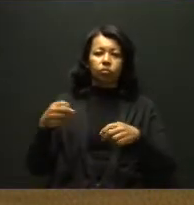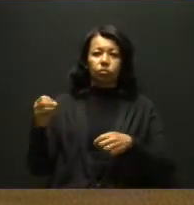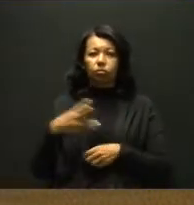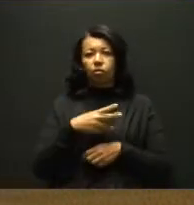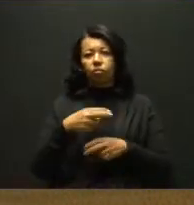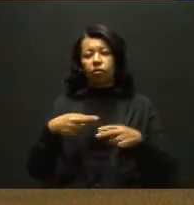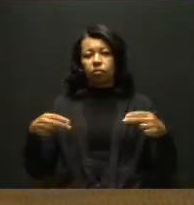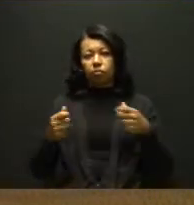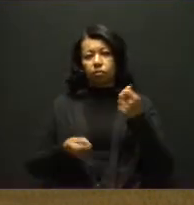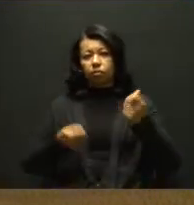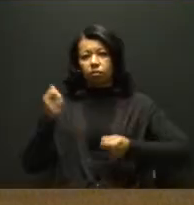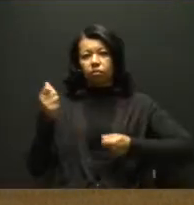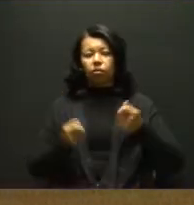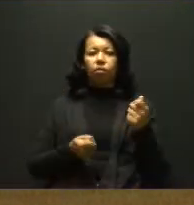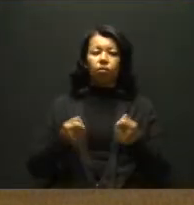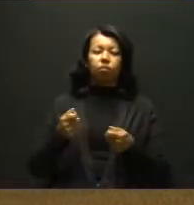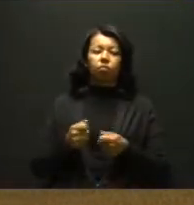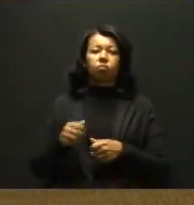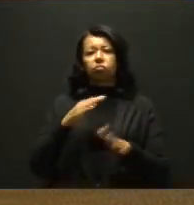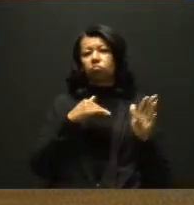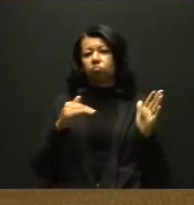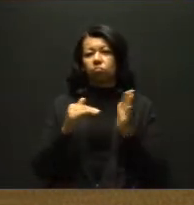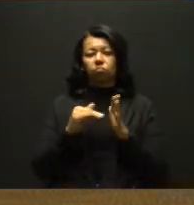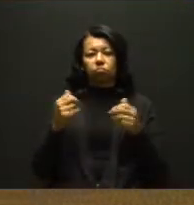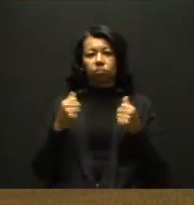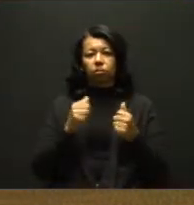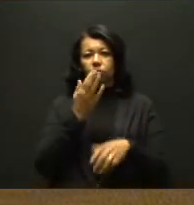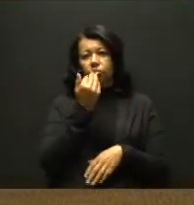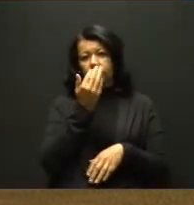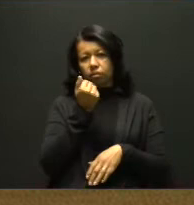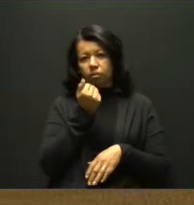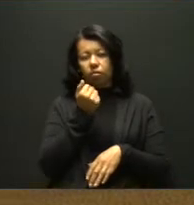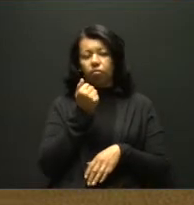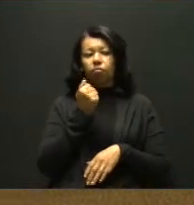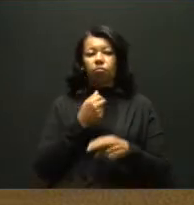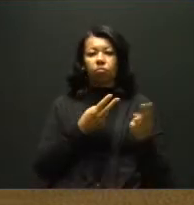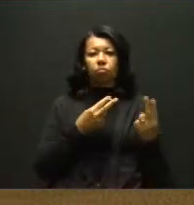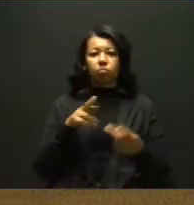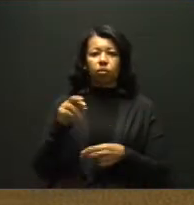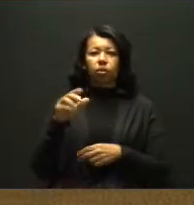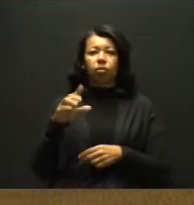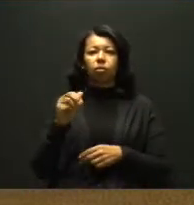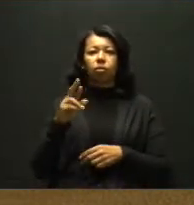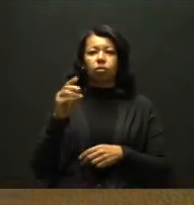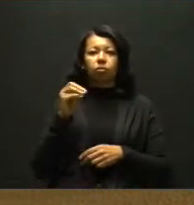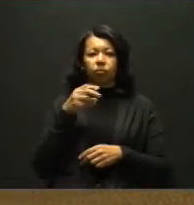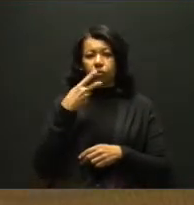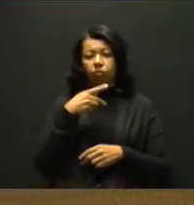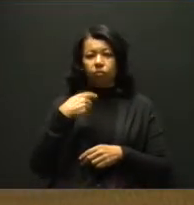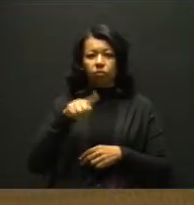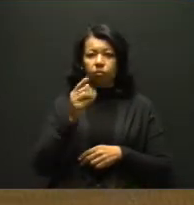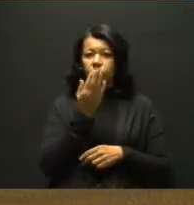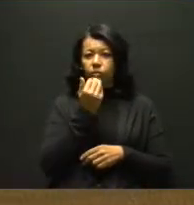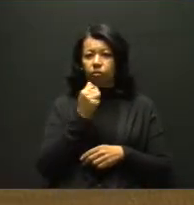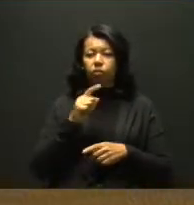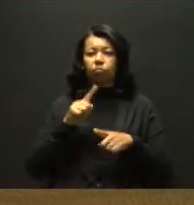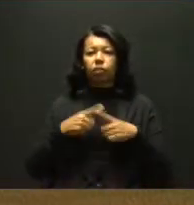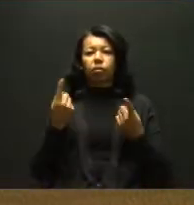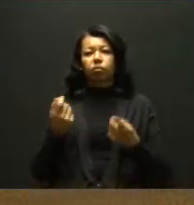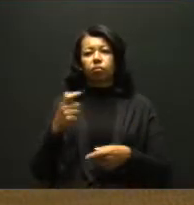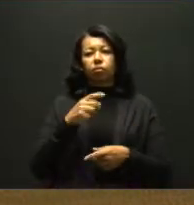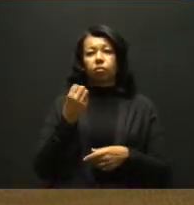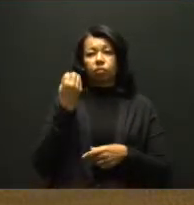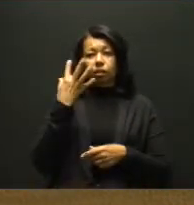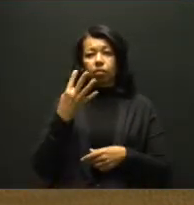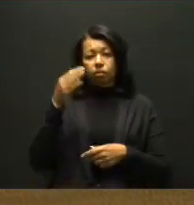carros viaturas em tudo alimentação como ricardo colocou aqui que nós vamos chamar várias vezes nós estamos sabendo